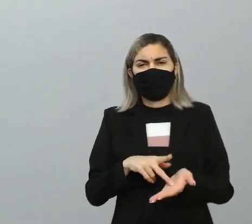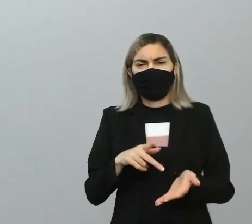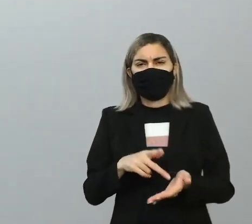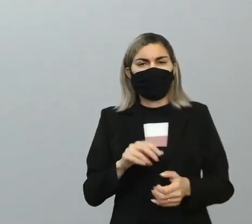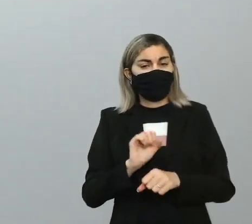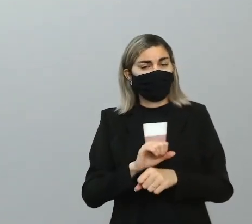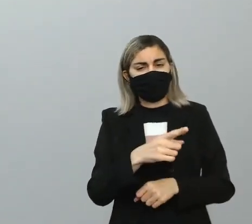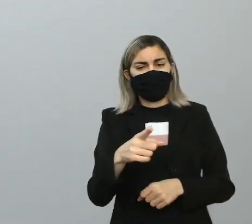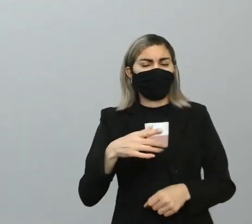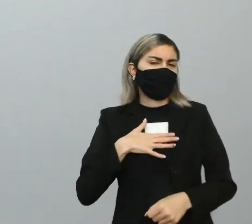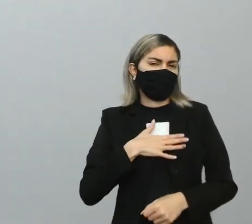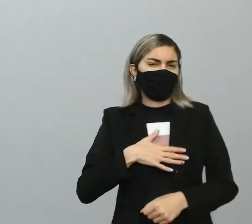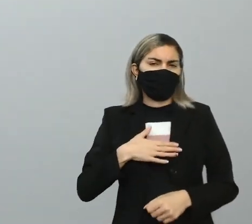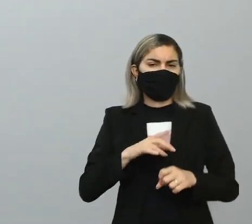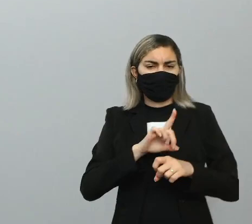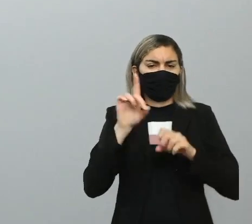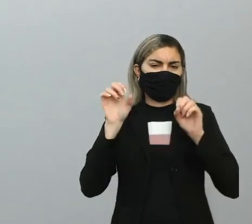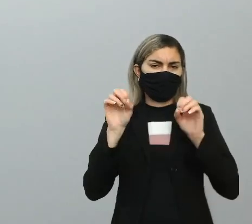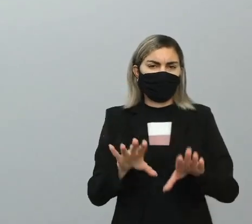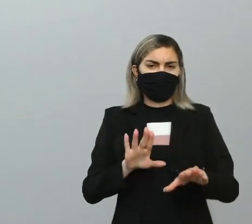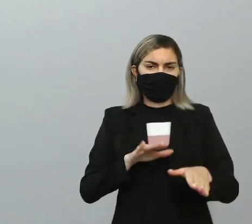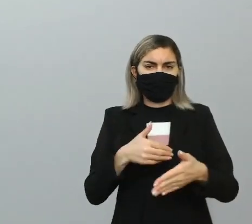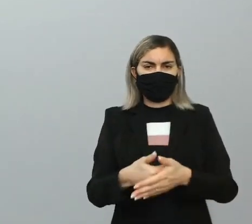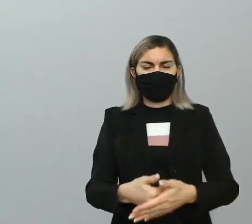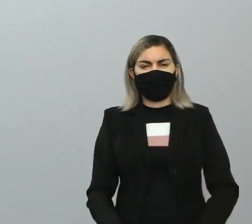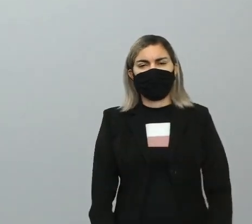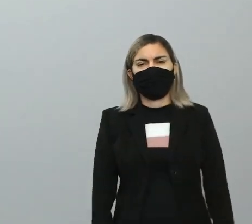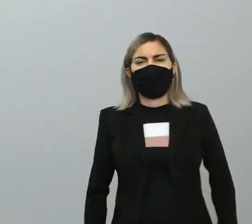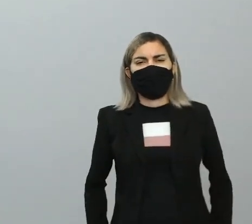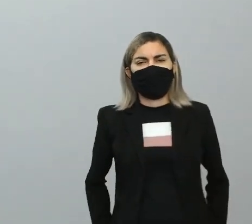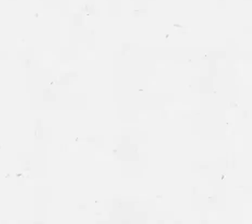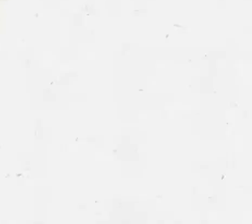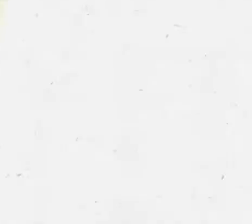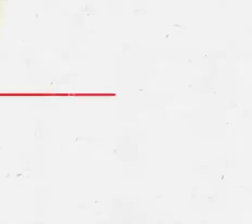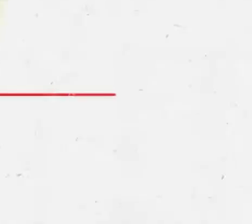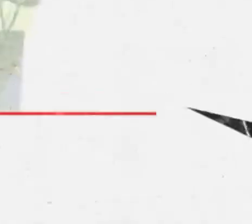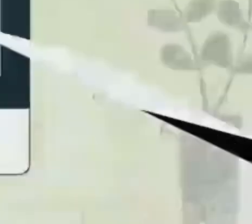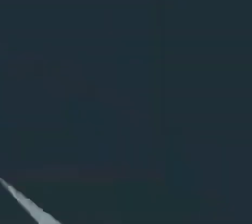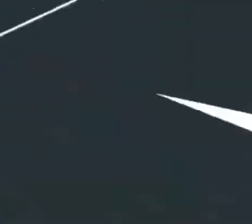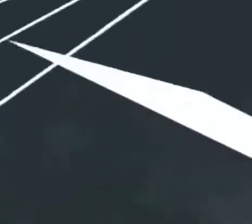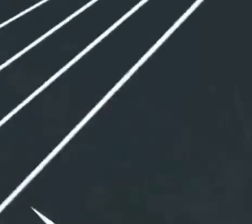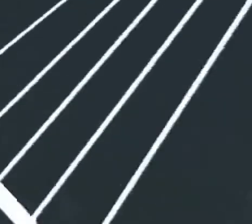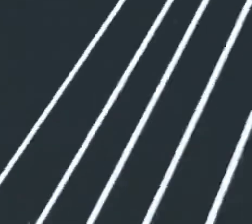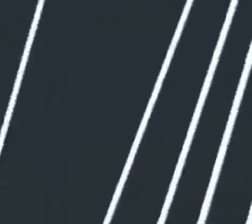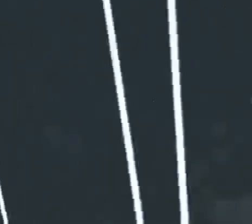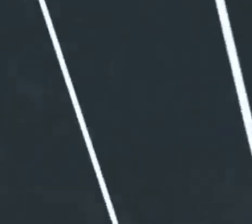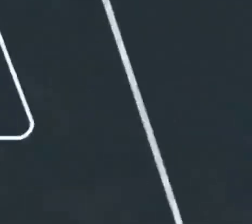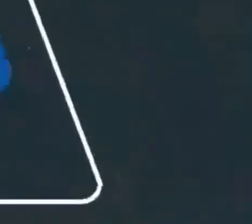Espero que vocês tenham gostado. Fiquem com Deus e até a próxima. Valeu!